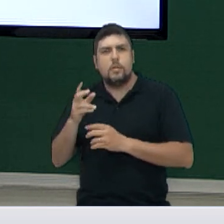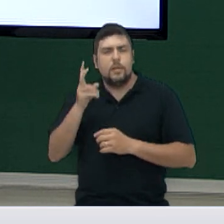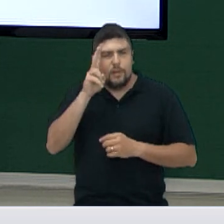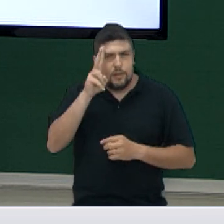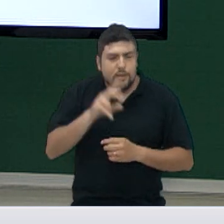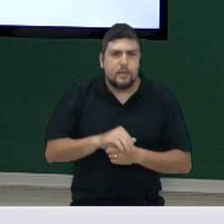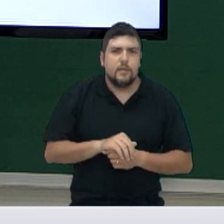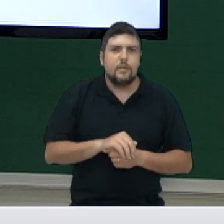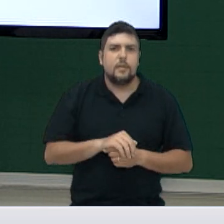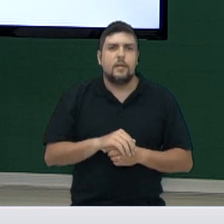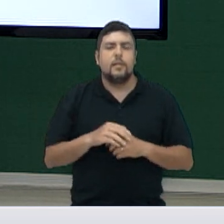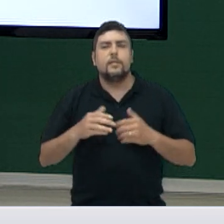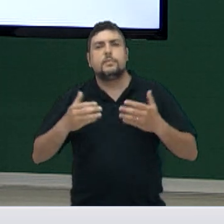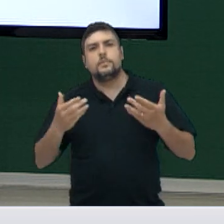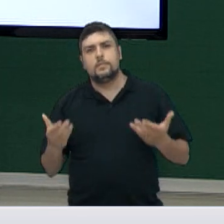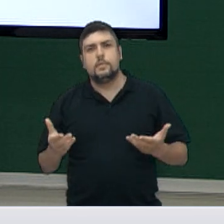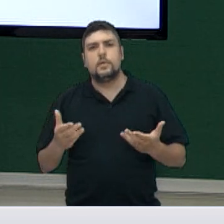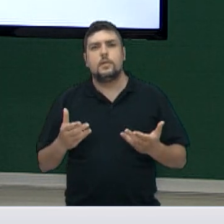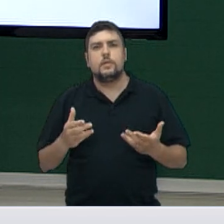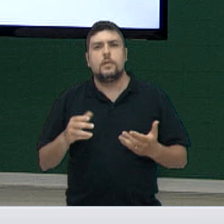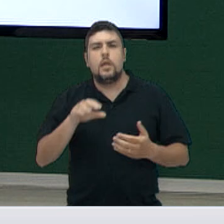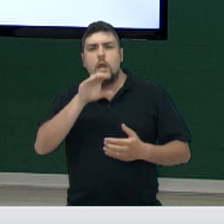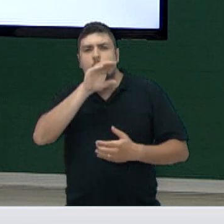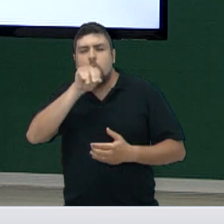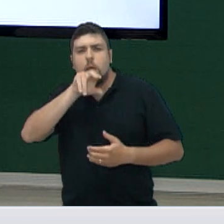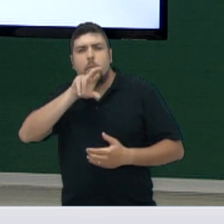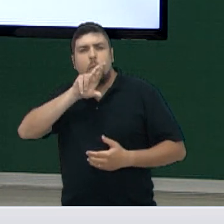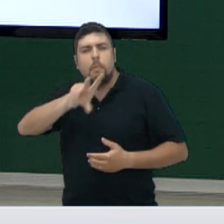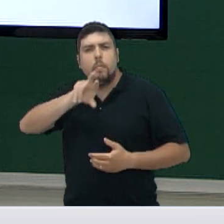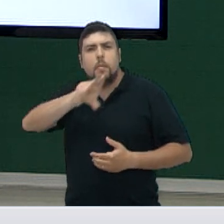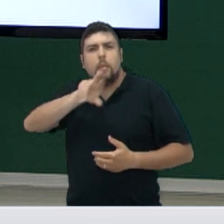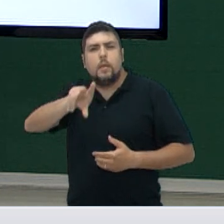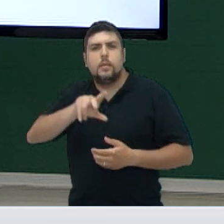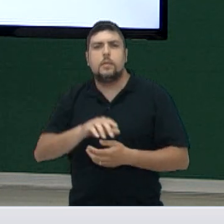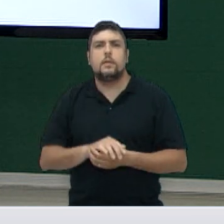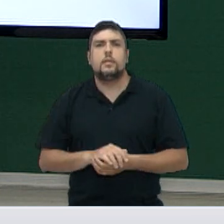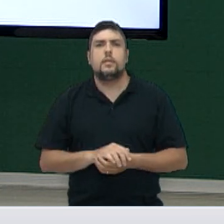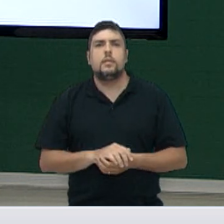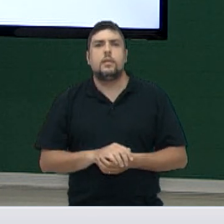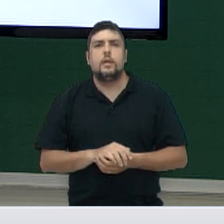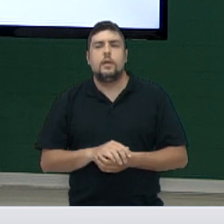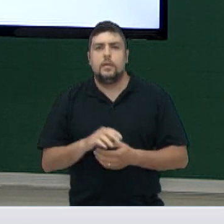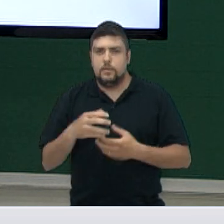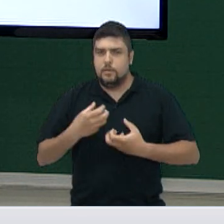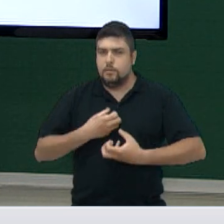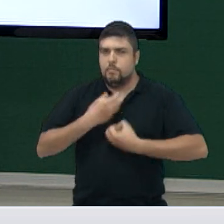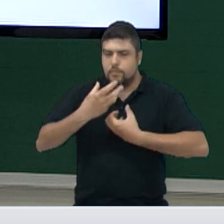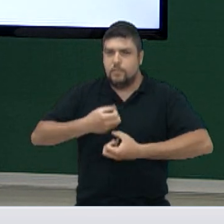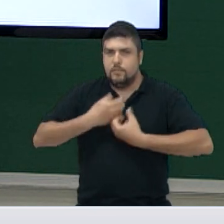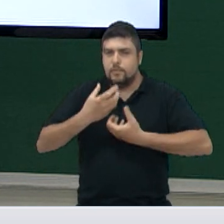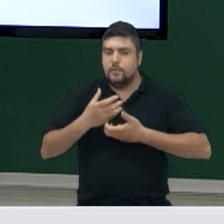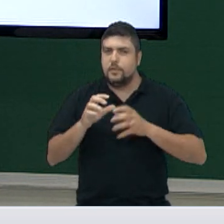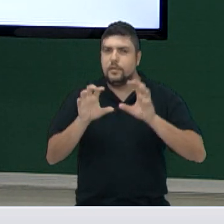disso? Isso é um trava-língua, né? E esse poema lembra isso.